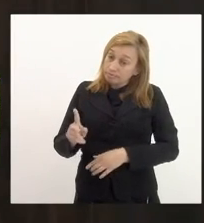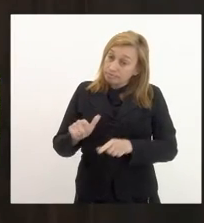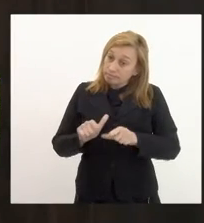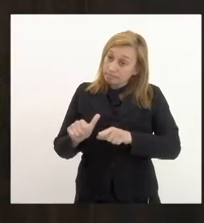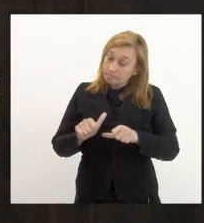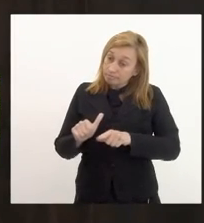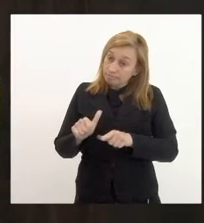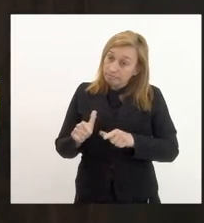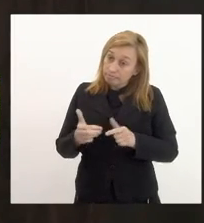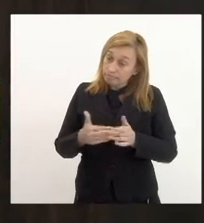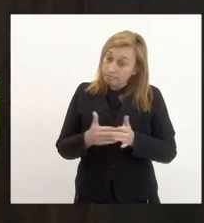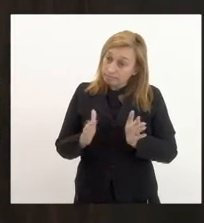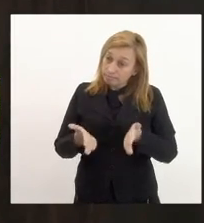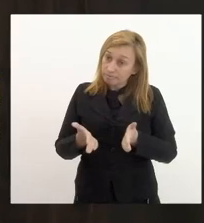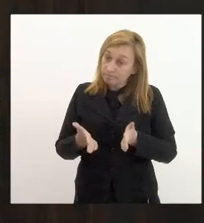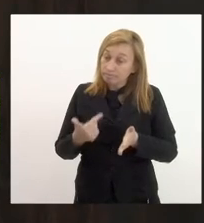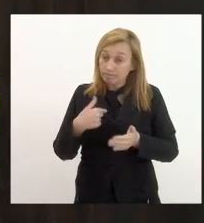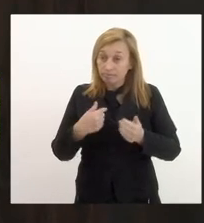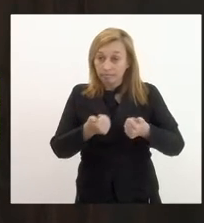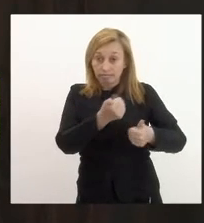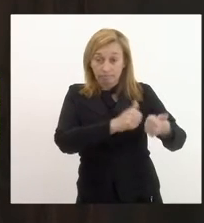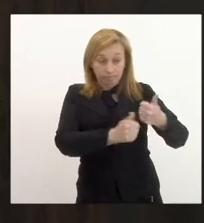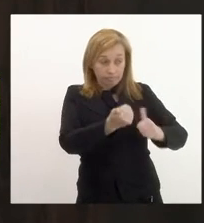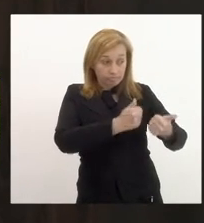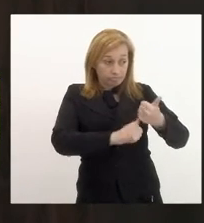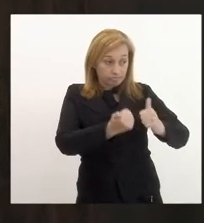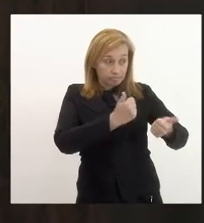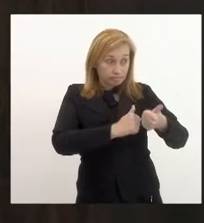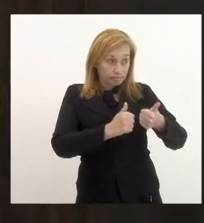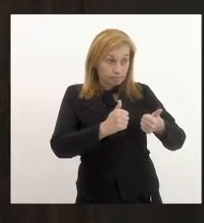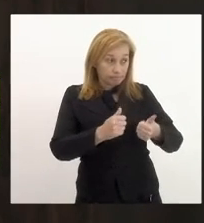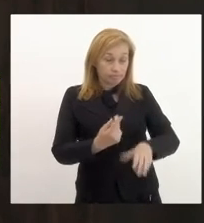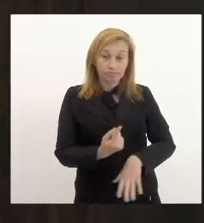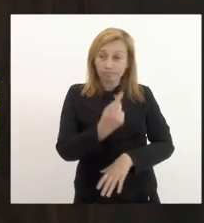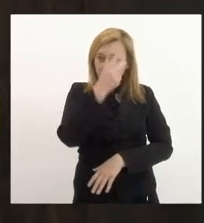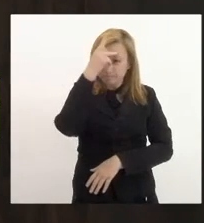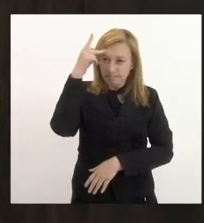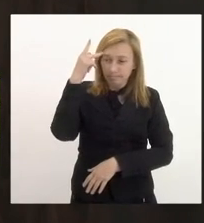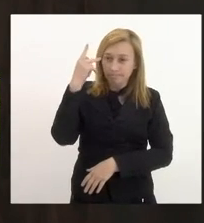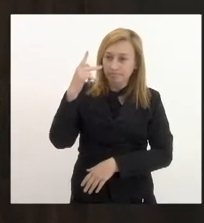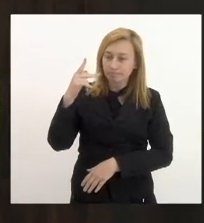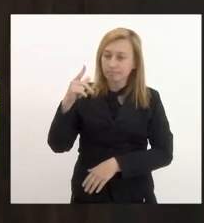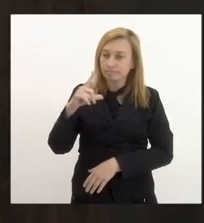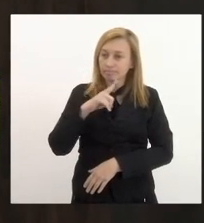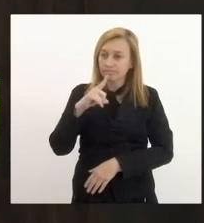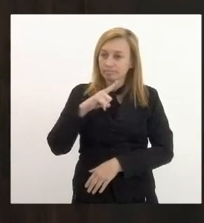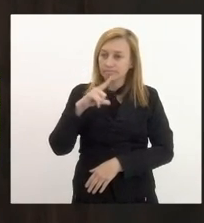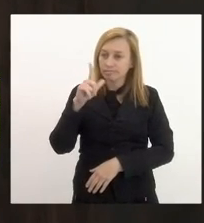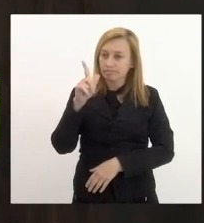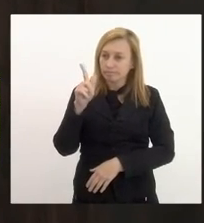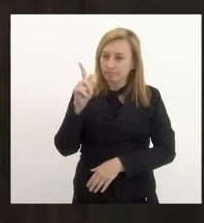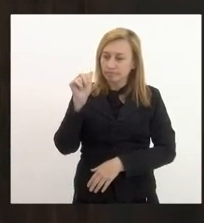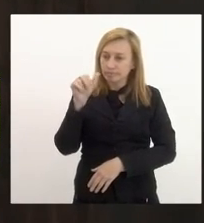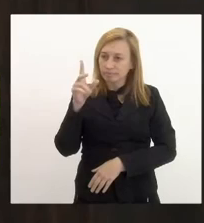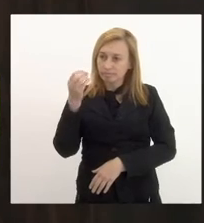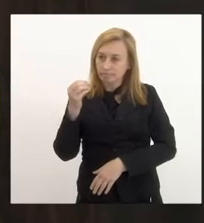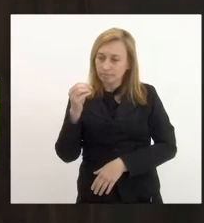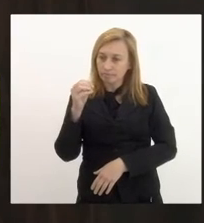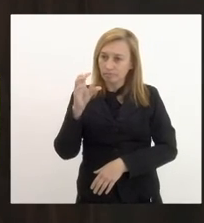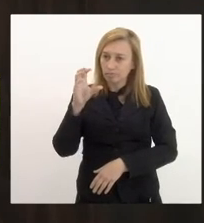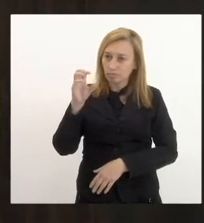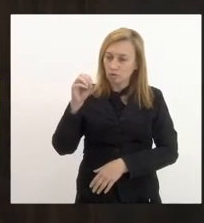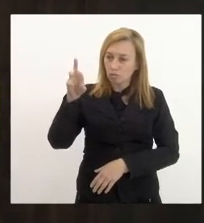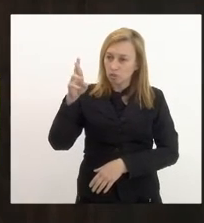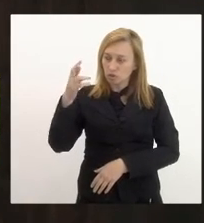e eu tivesse que se avaliado por alguém que tem um Cargo comissionado que não é